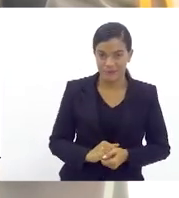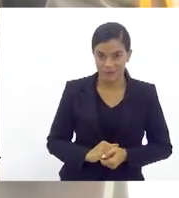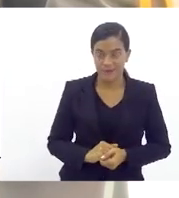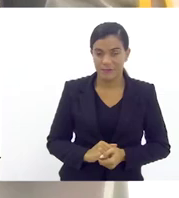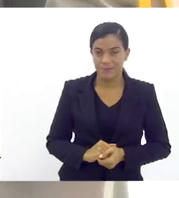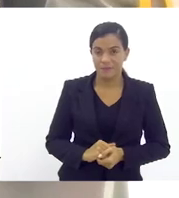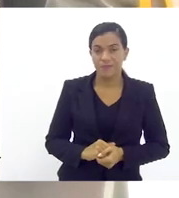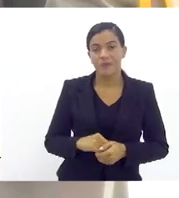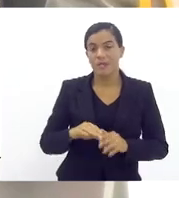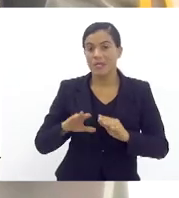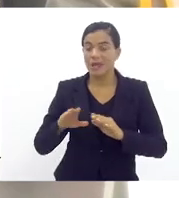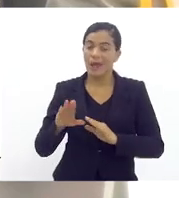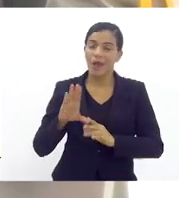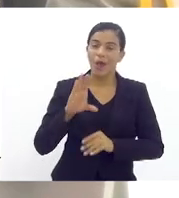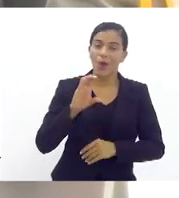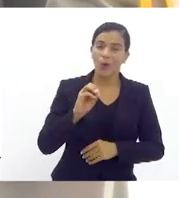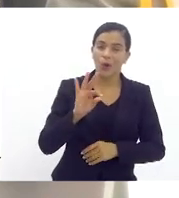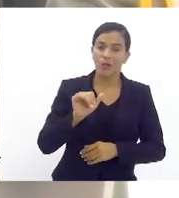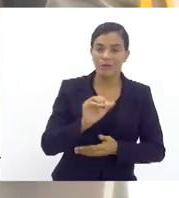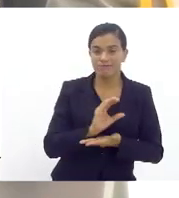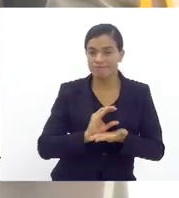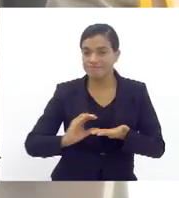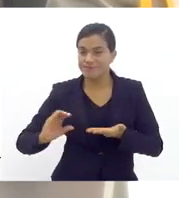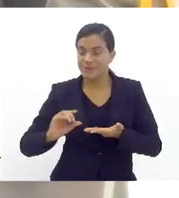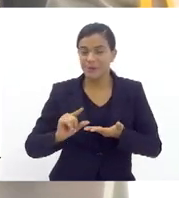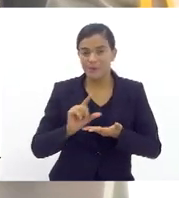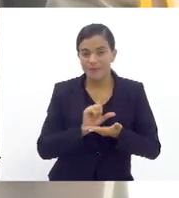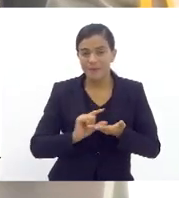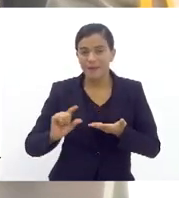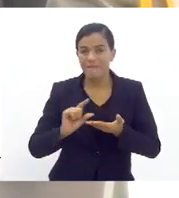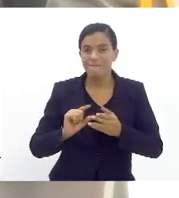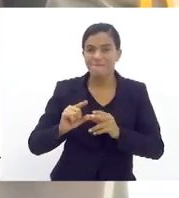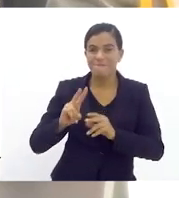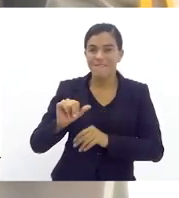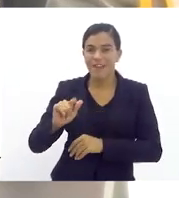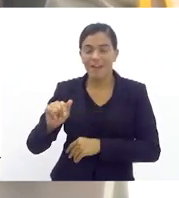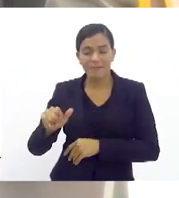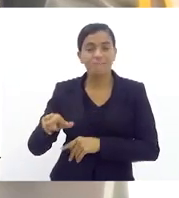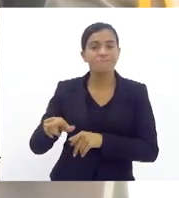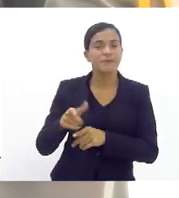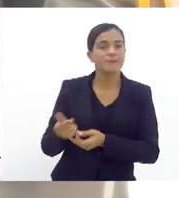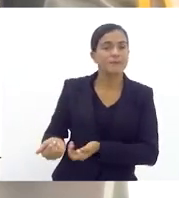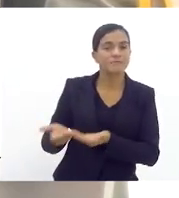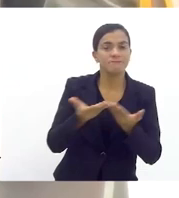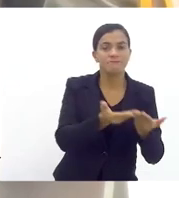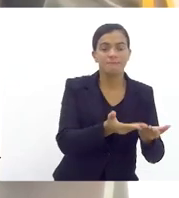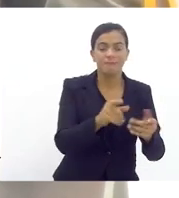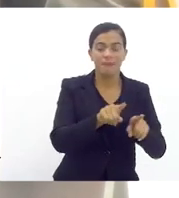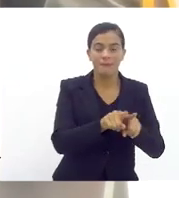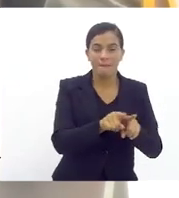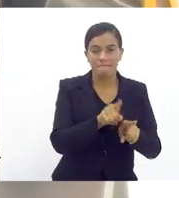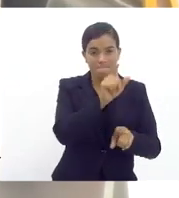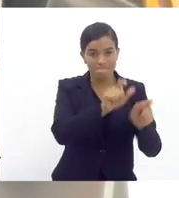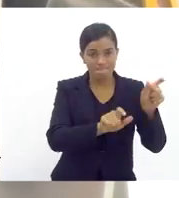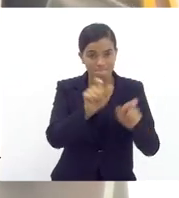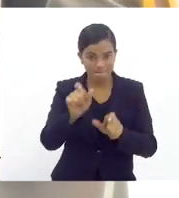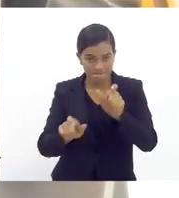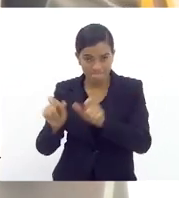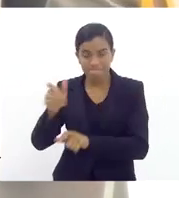de que as cotas precisam ser regulamentadas e ser levadas para que